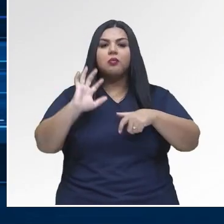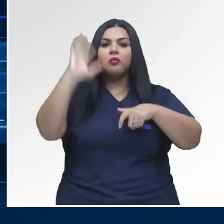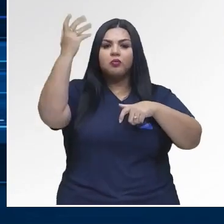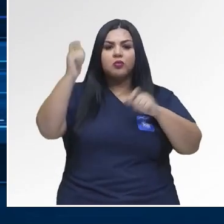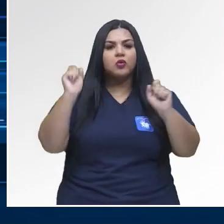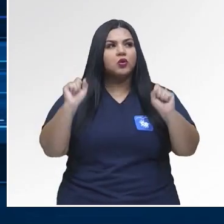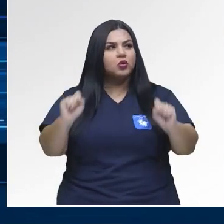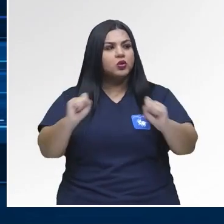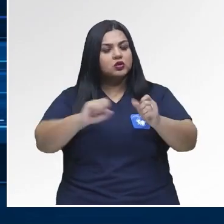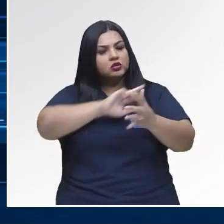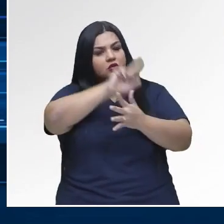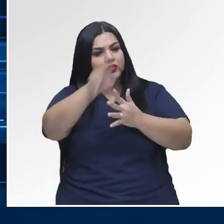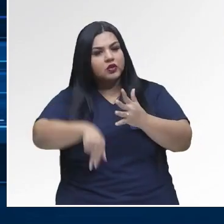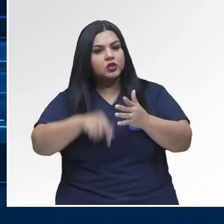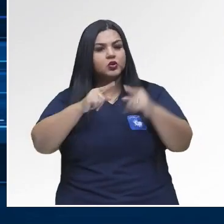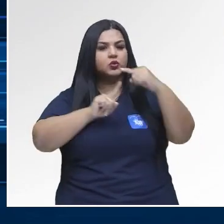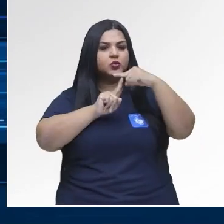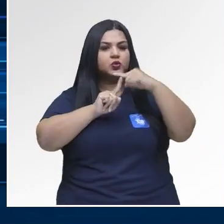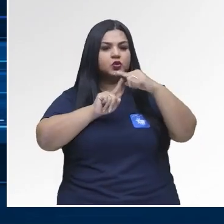tipos de doença.